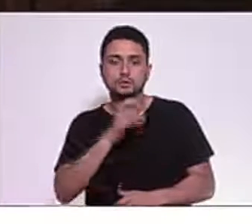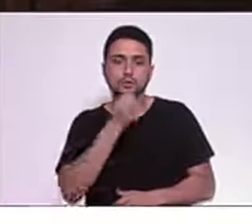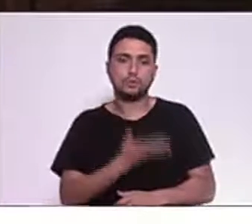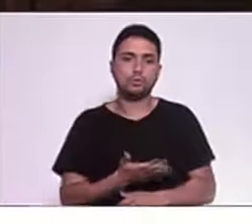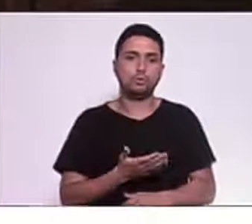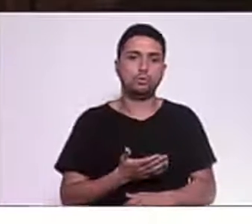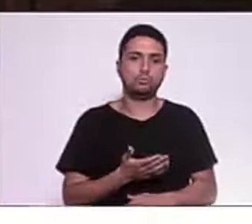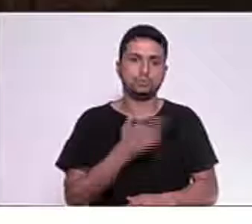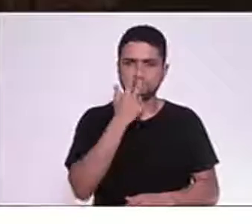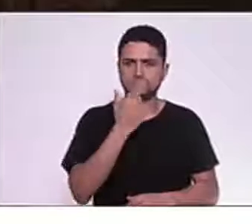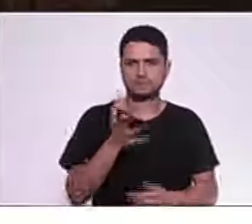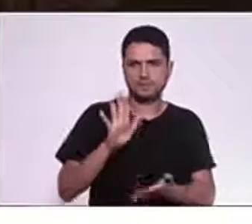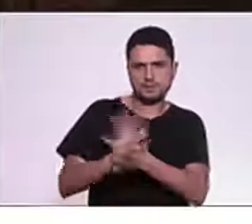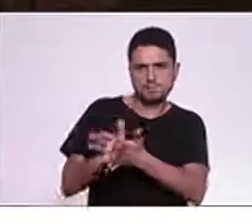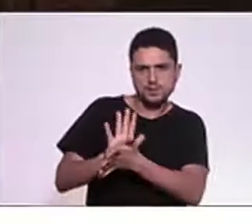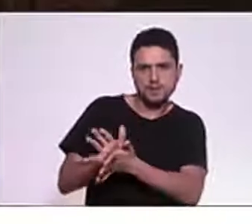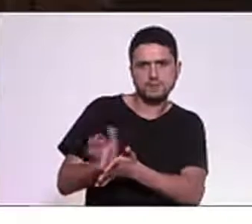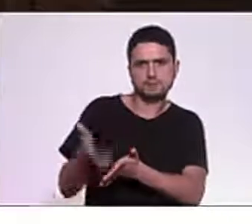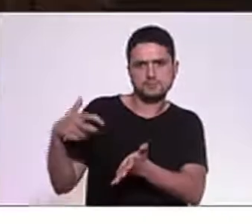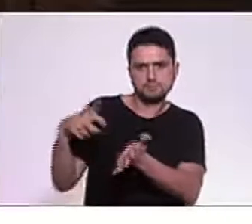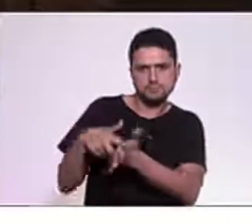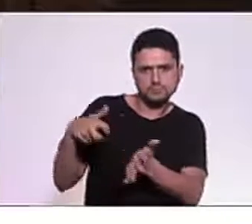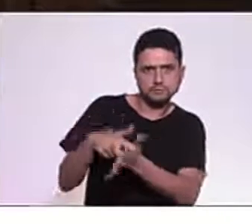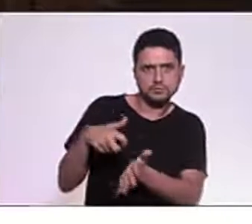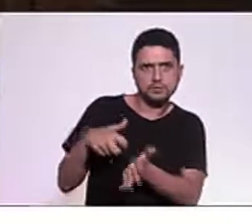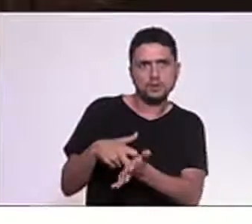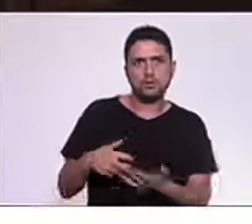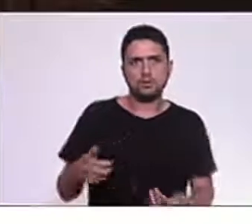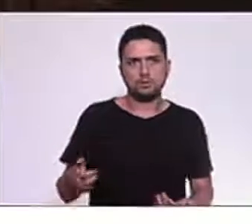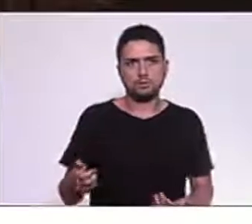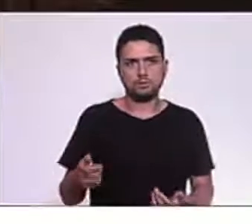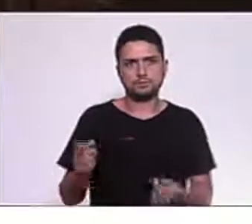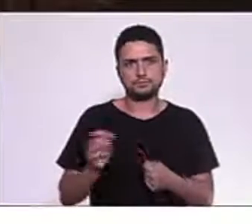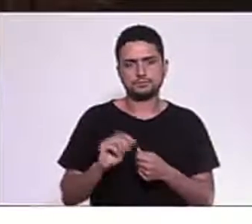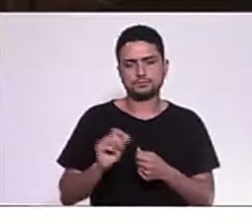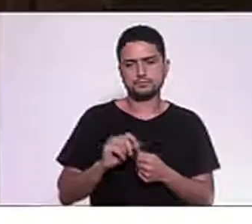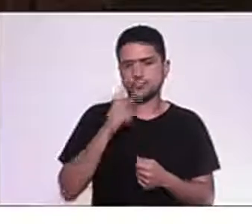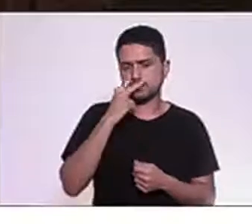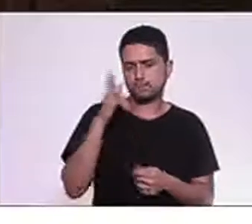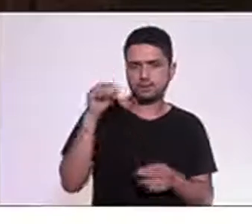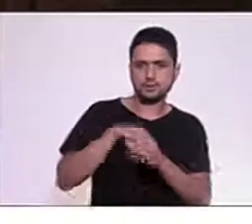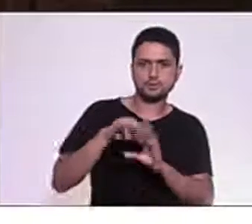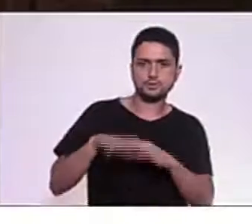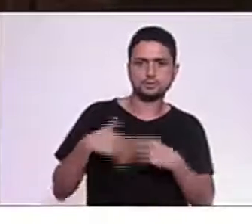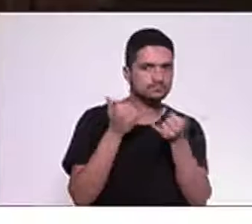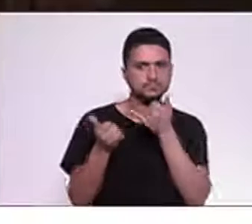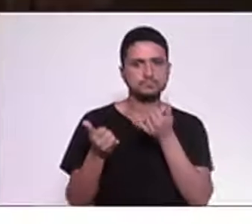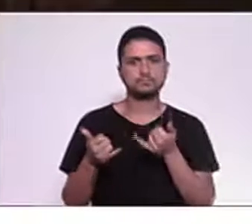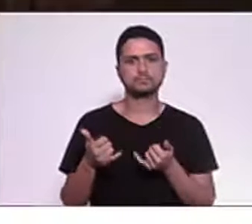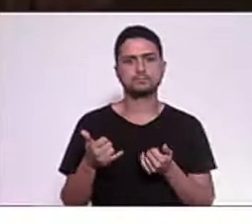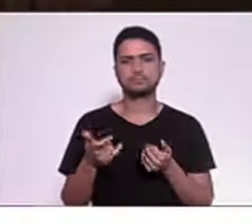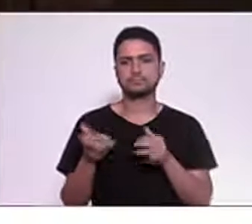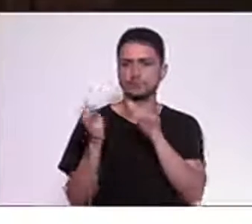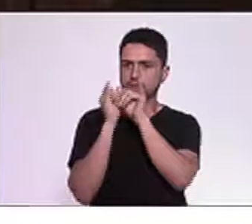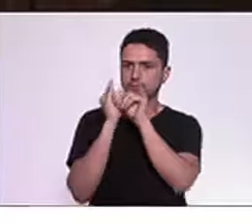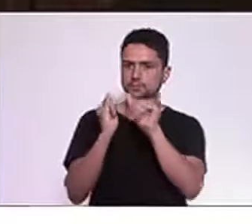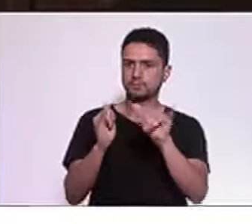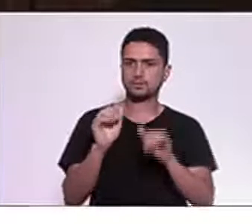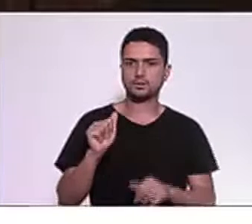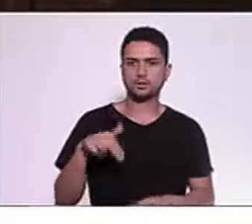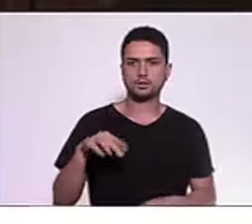não, Renata, a lógica é outra. Em vez de acompanhar mais de perto e oferecer maior suporte às escolas que apresentam resultados